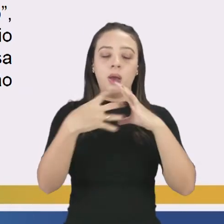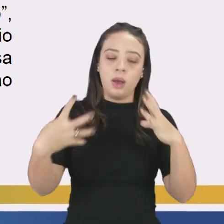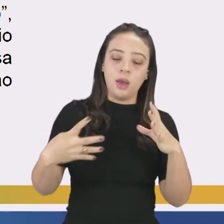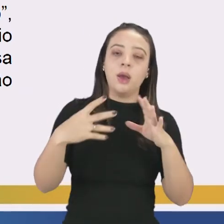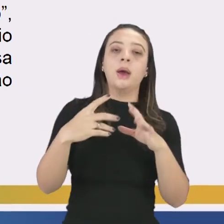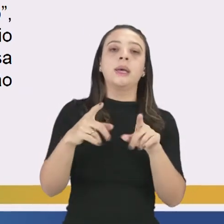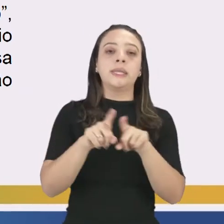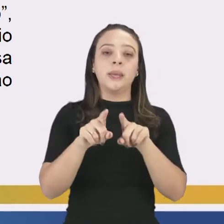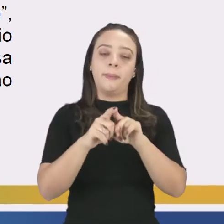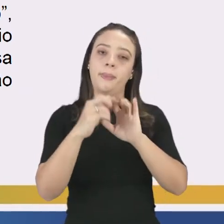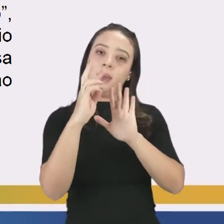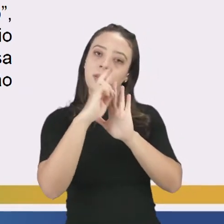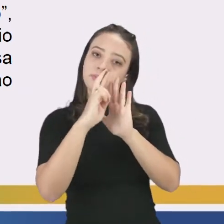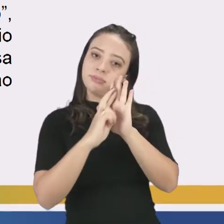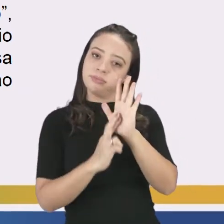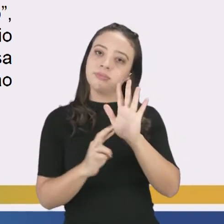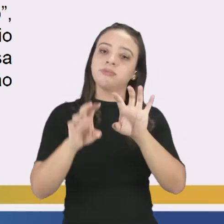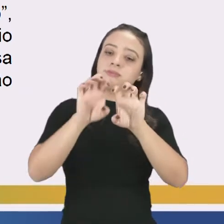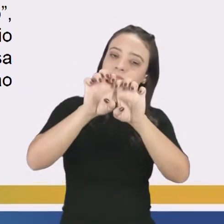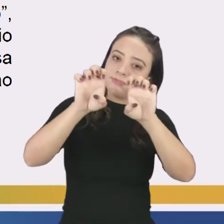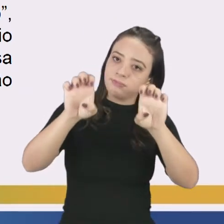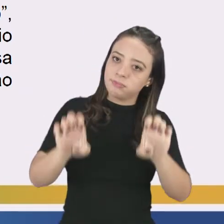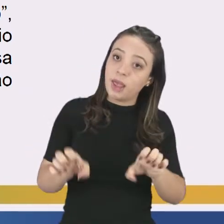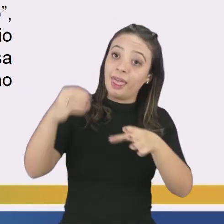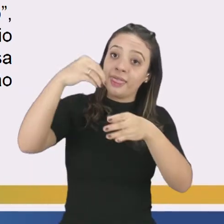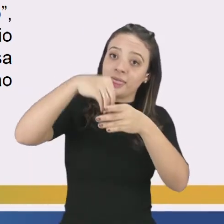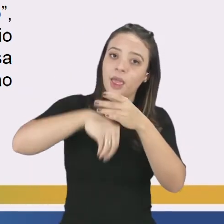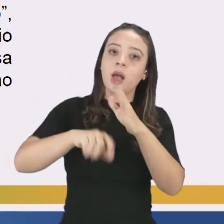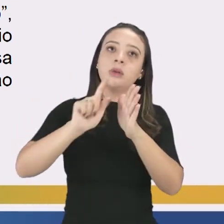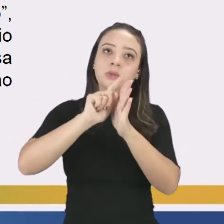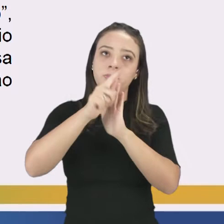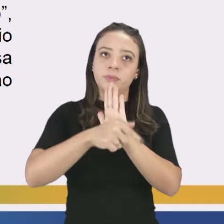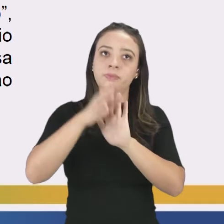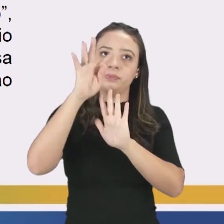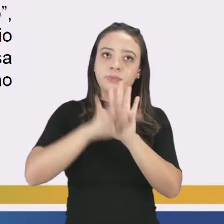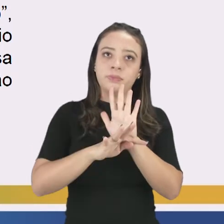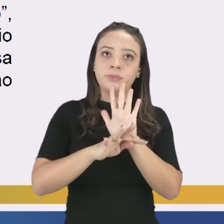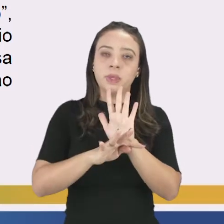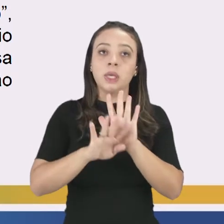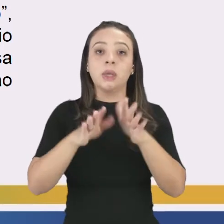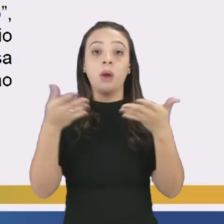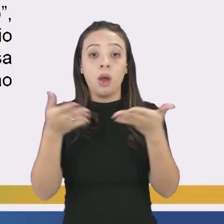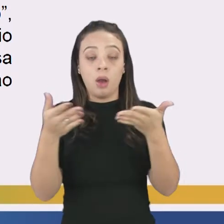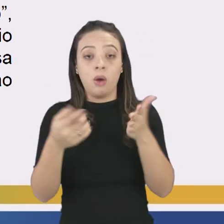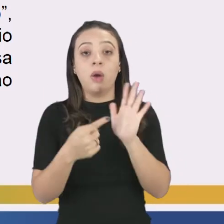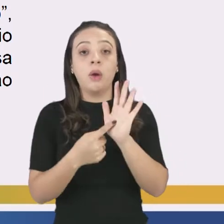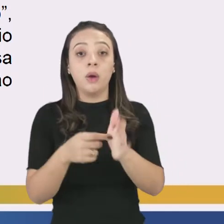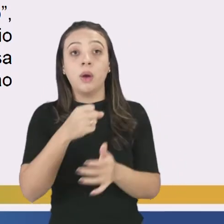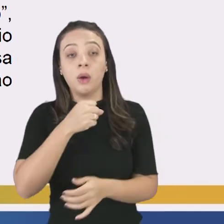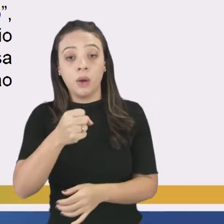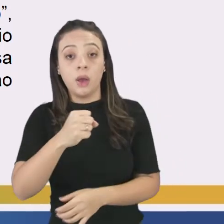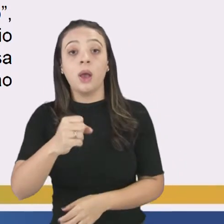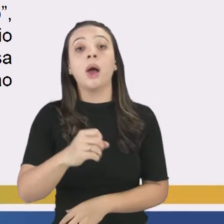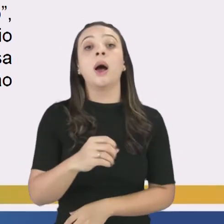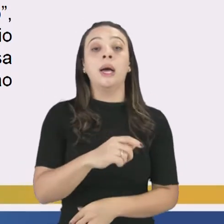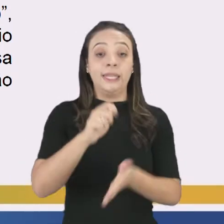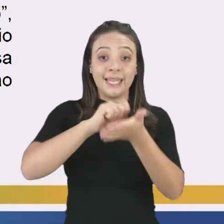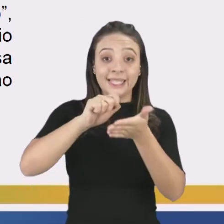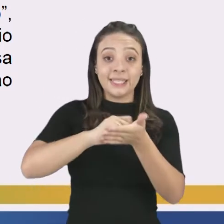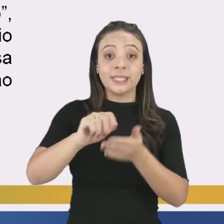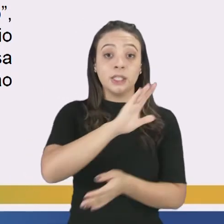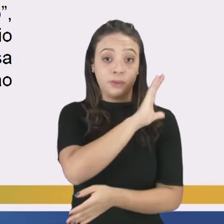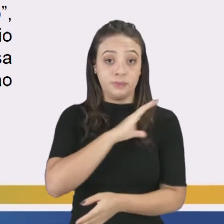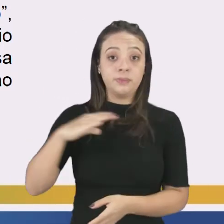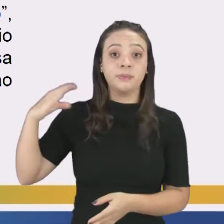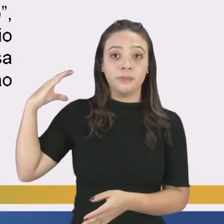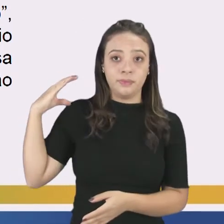estruturas, vimos o que é importante dentro desse gênero. Agora eu trouxe uma entrevista para vocês da Clarice Lispector,